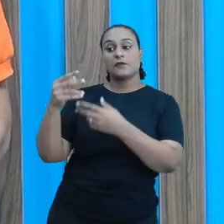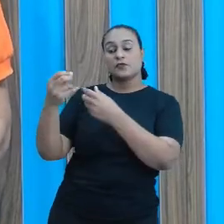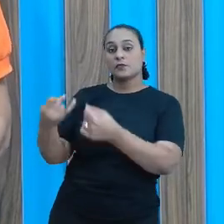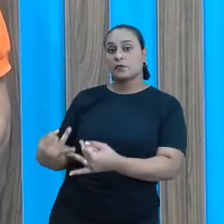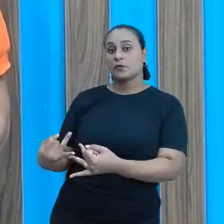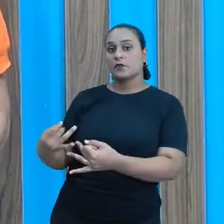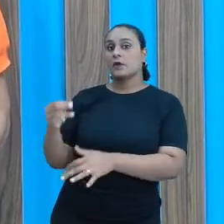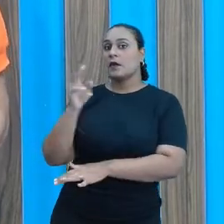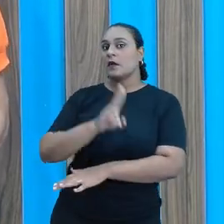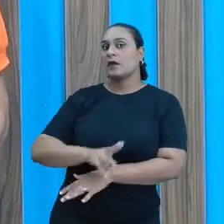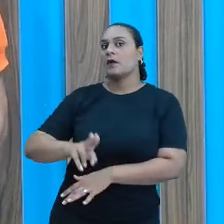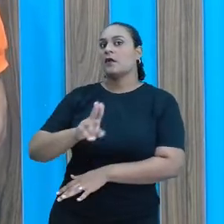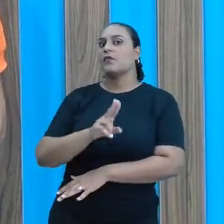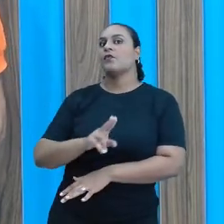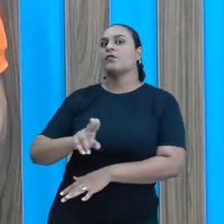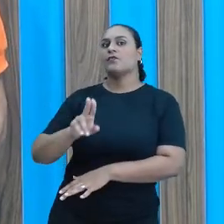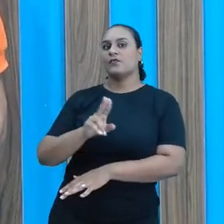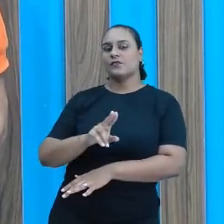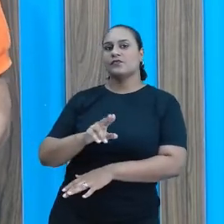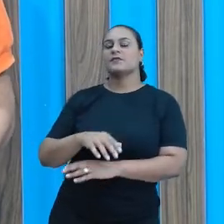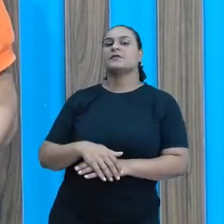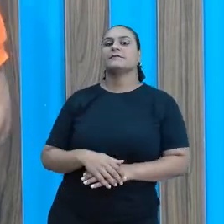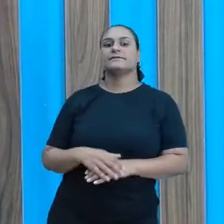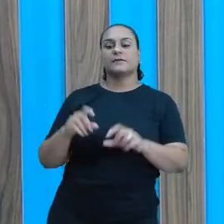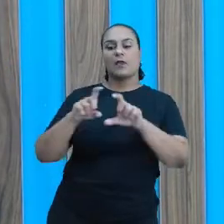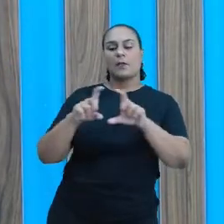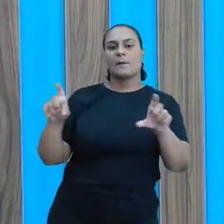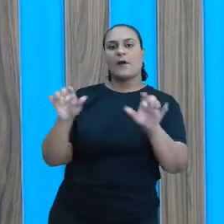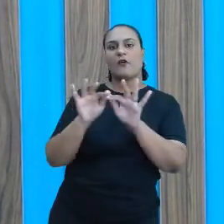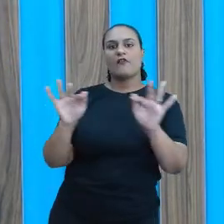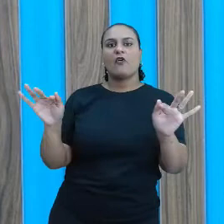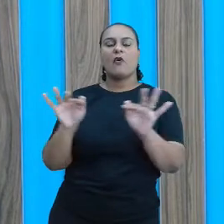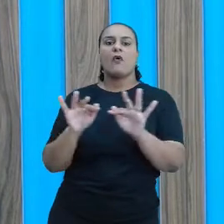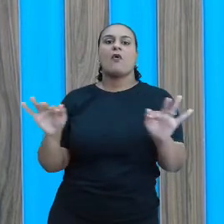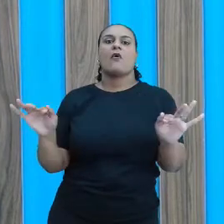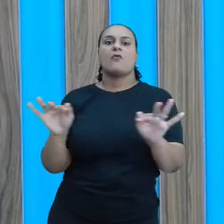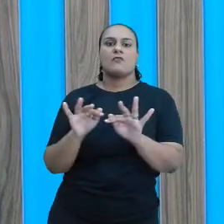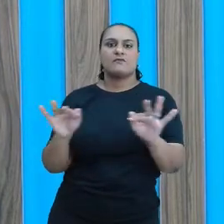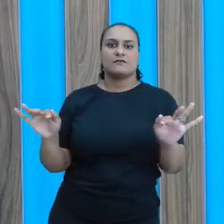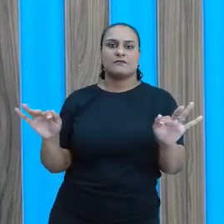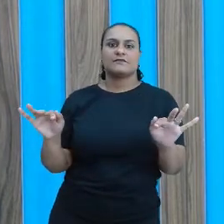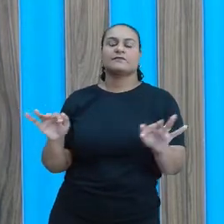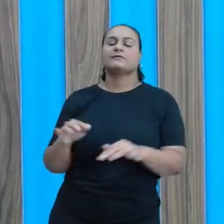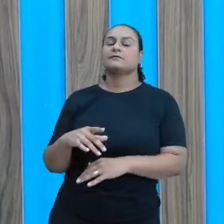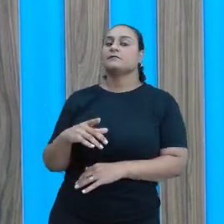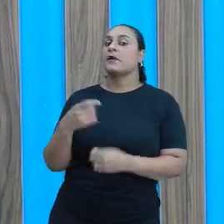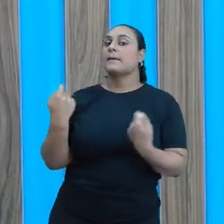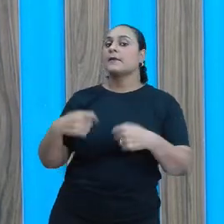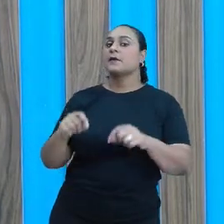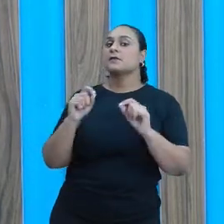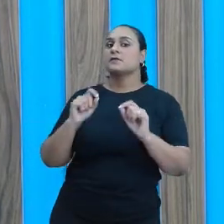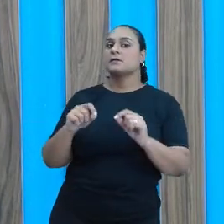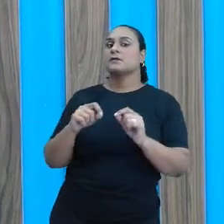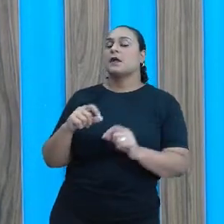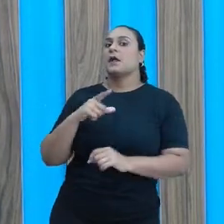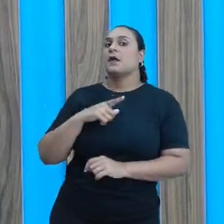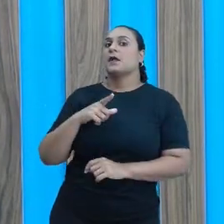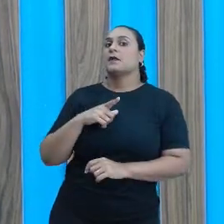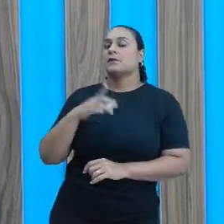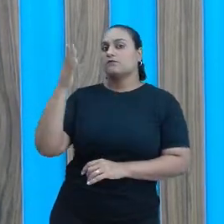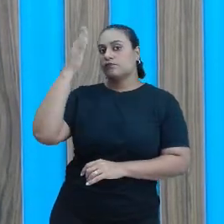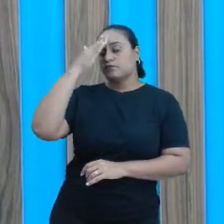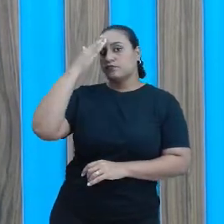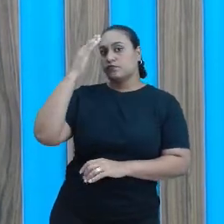a gente usa uma fórmula em matemática e a gente percebe que essa fórmula, ela precisa ter uma compreensão,